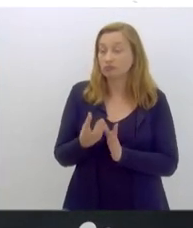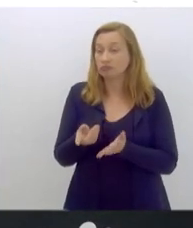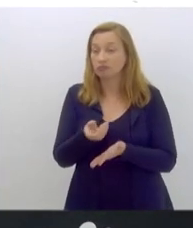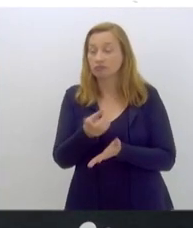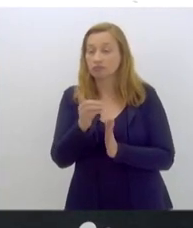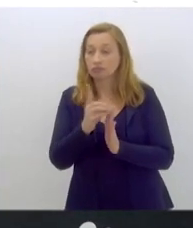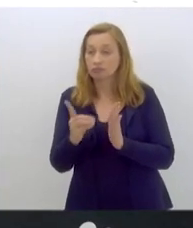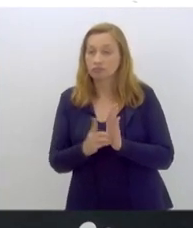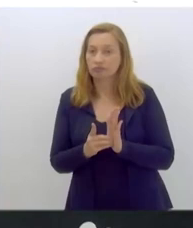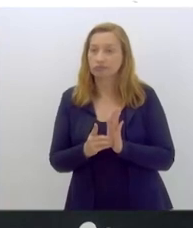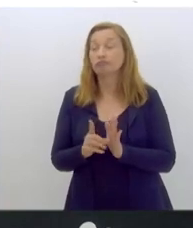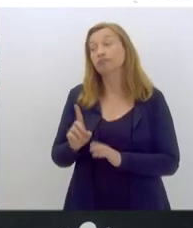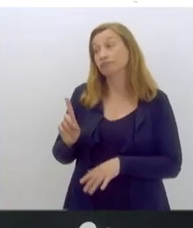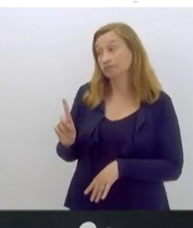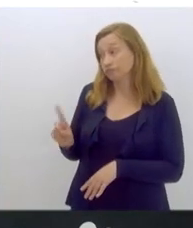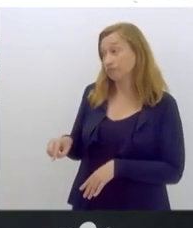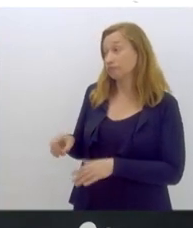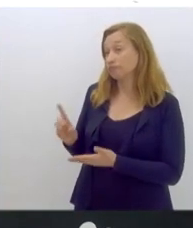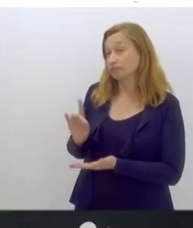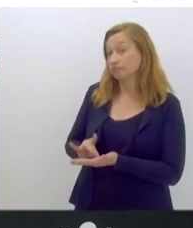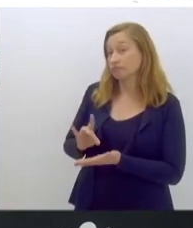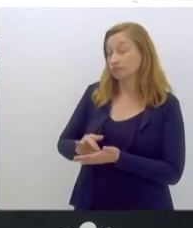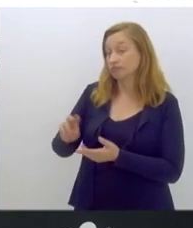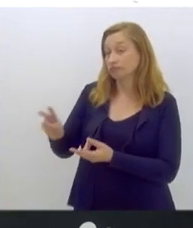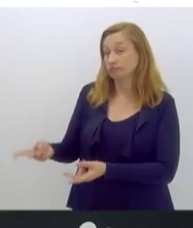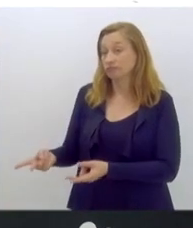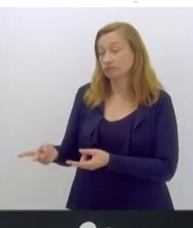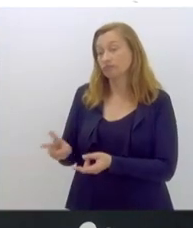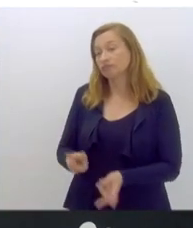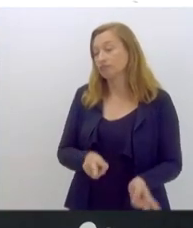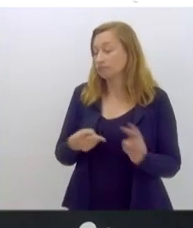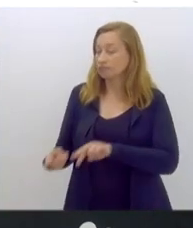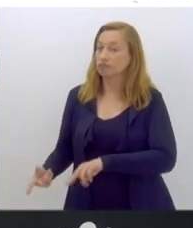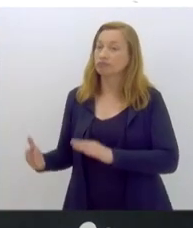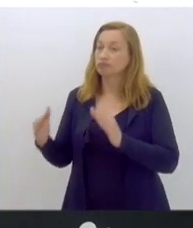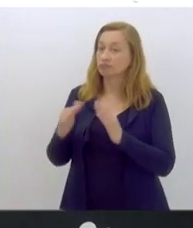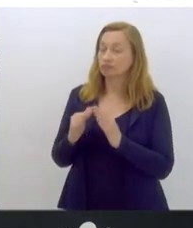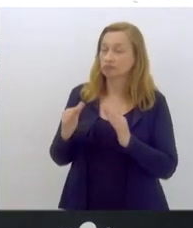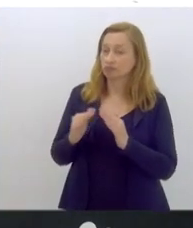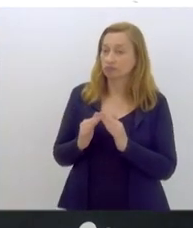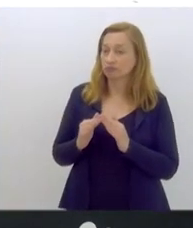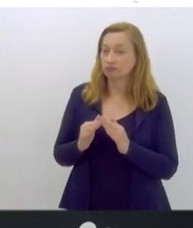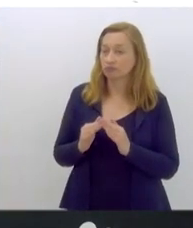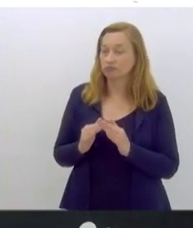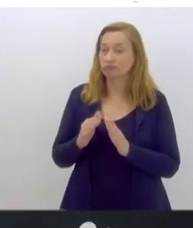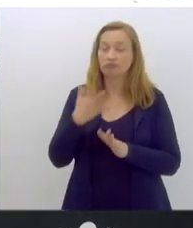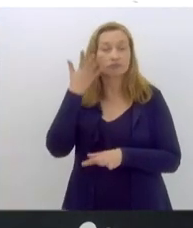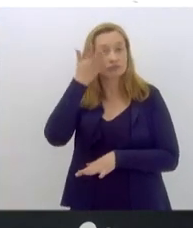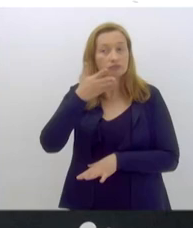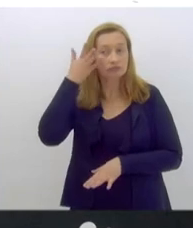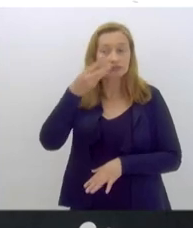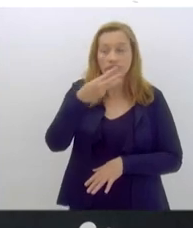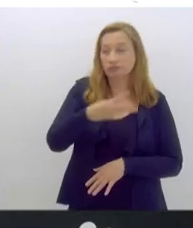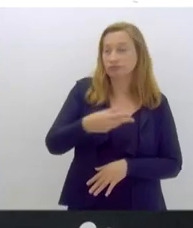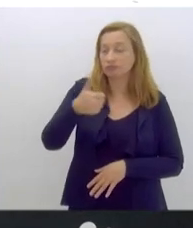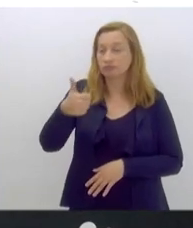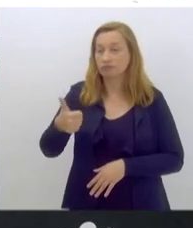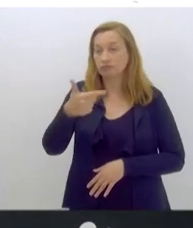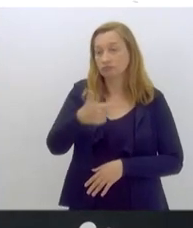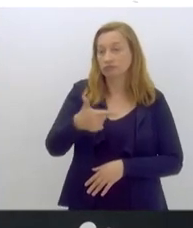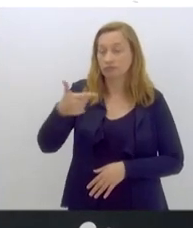tanto é verdade que ele fez em caminhar essa casa a posteriori a mensagem 31 de